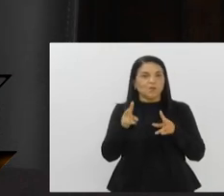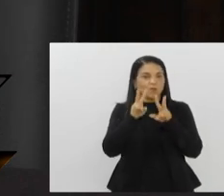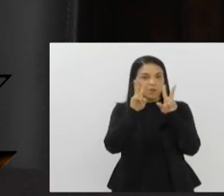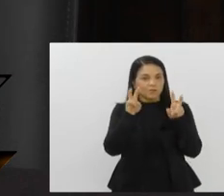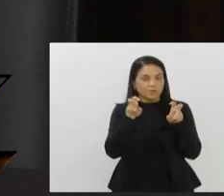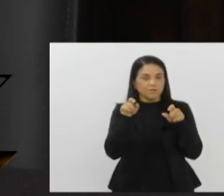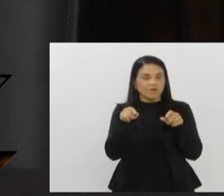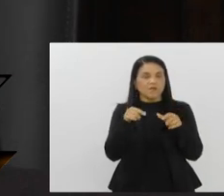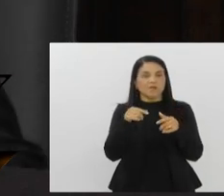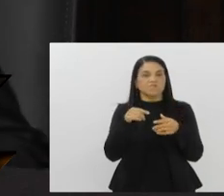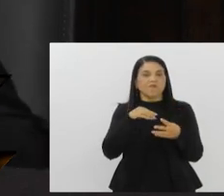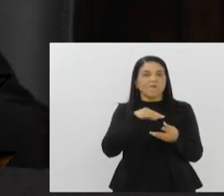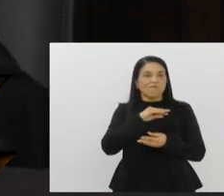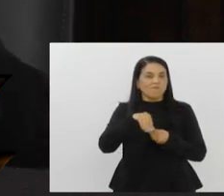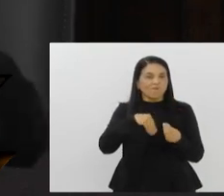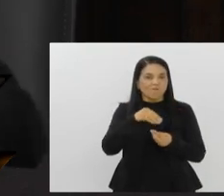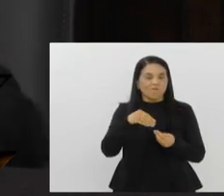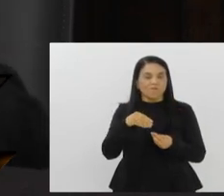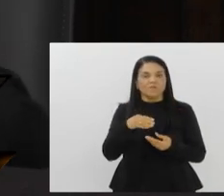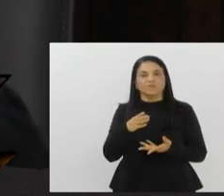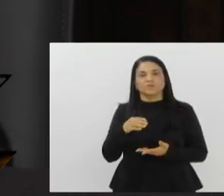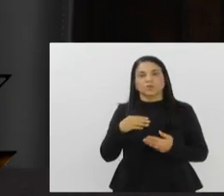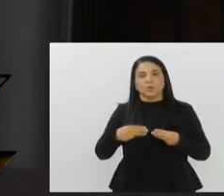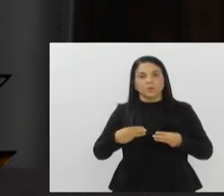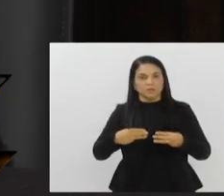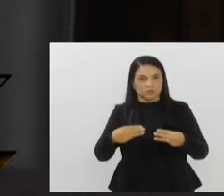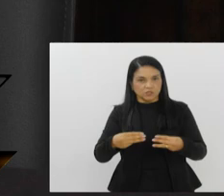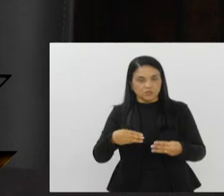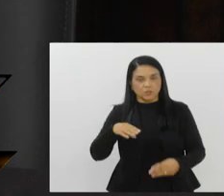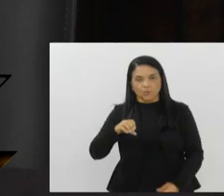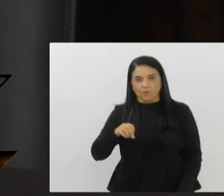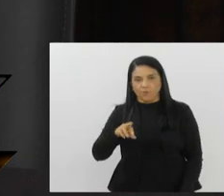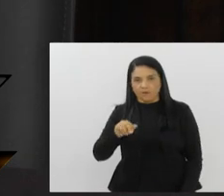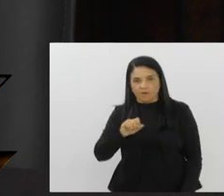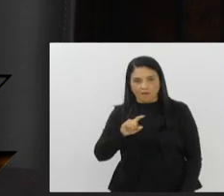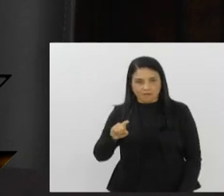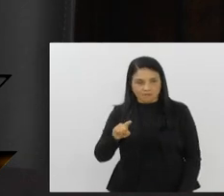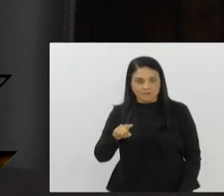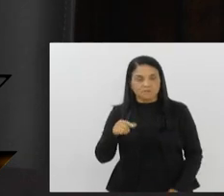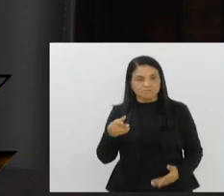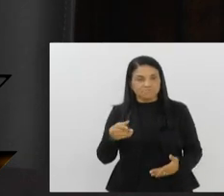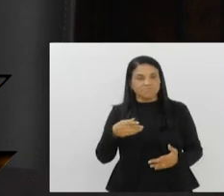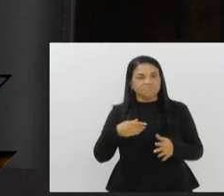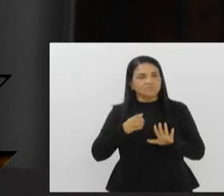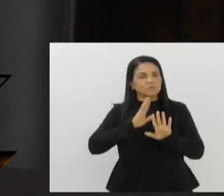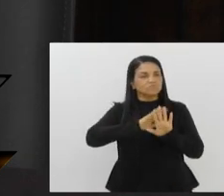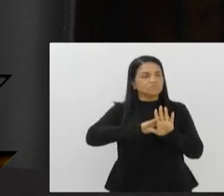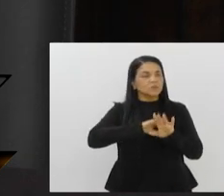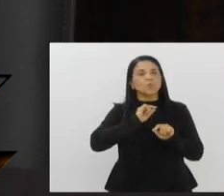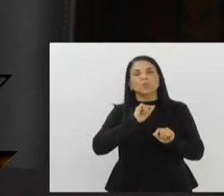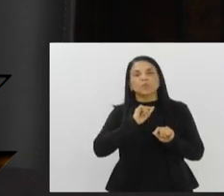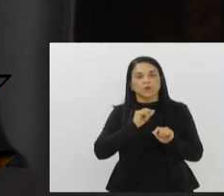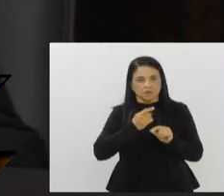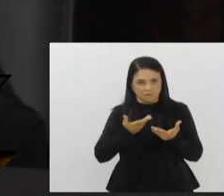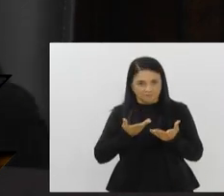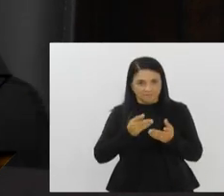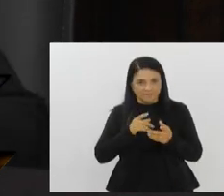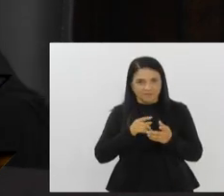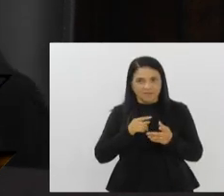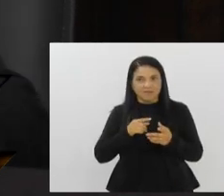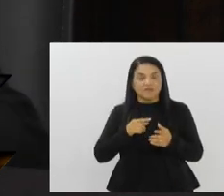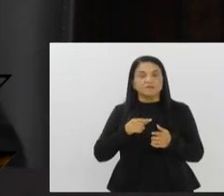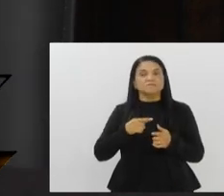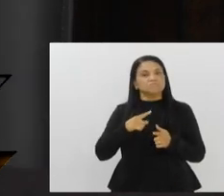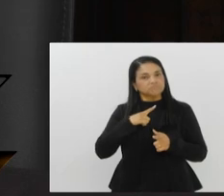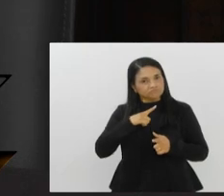mora e o que querem resgatar por trás né de todo de toda essa questão o que faz com que